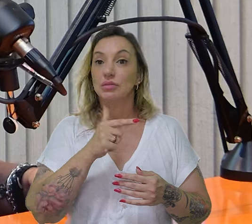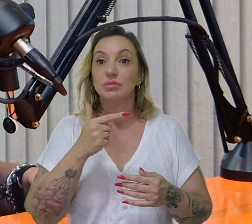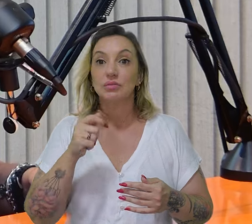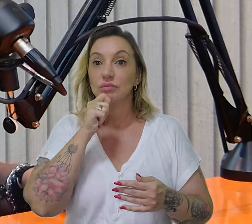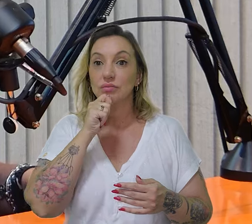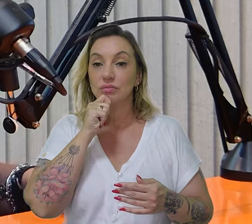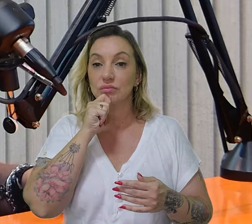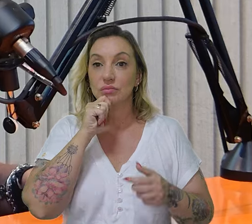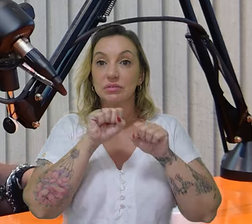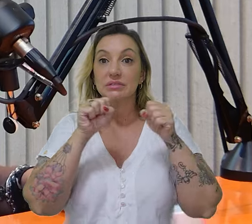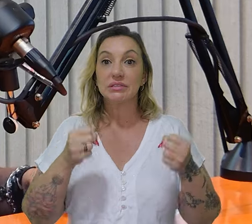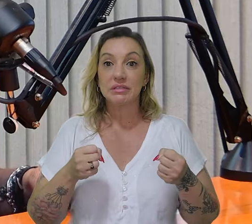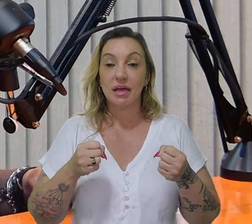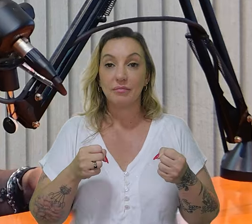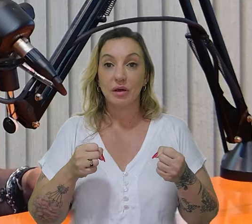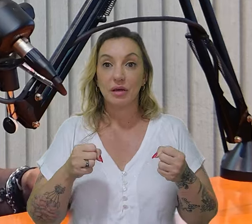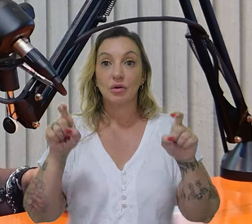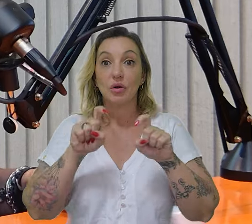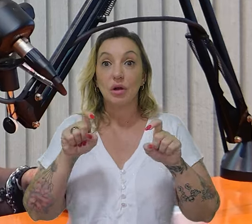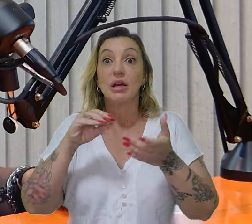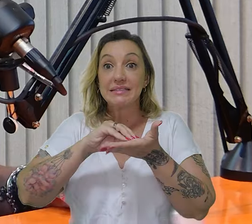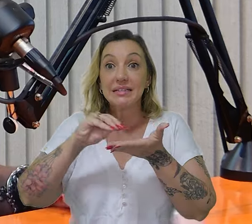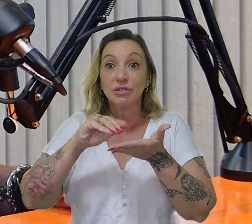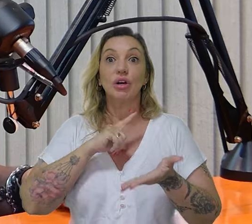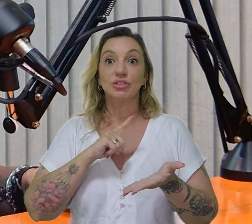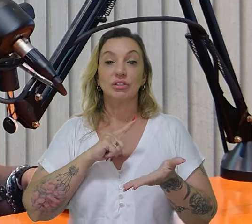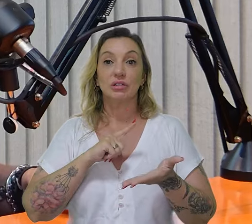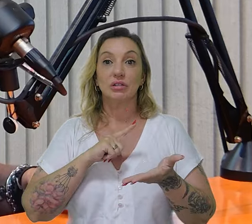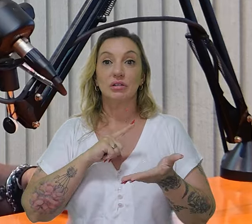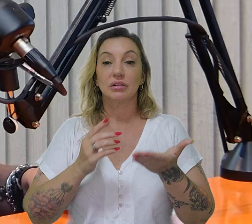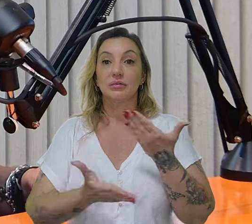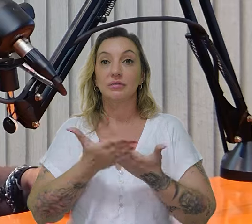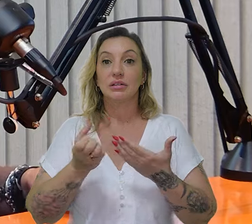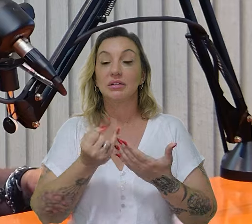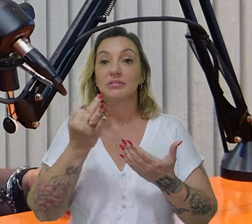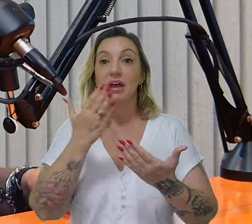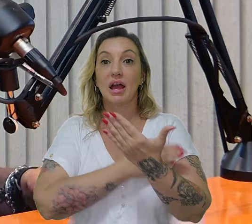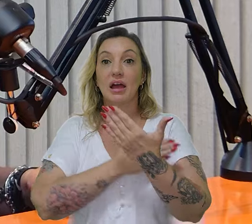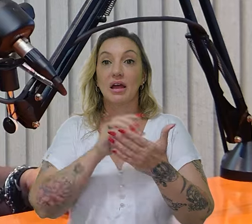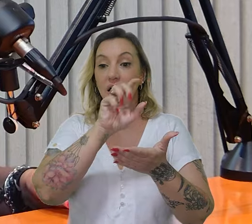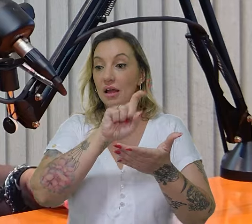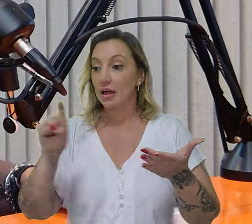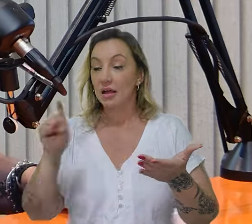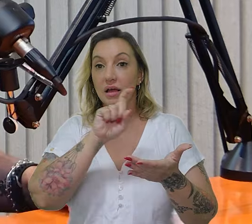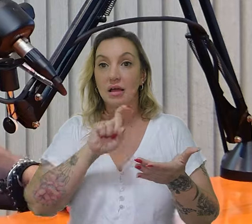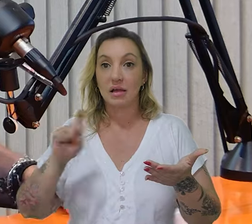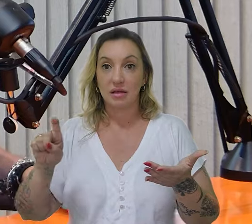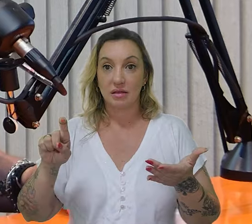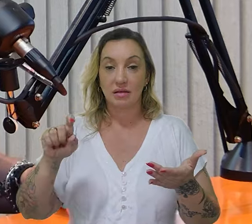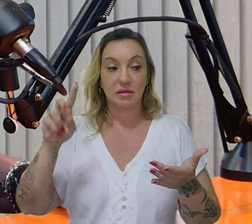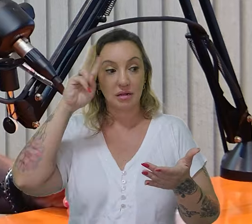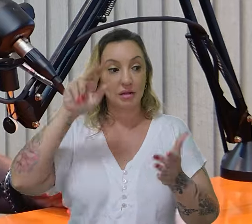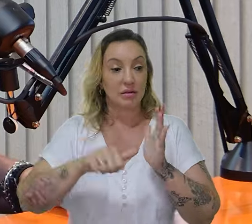ainda esse sistema operacional mas o escritório tinha e Eu perdia vários arquivos de arrastar sem querer e eu tive eu me lembro